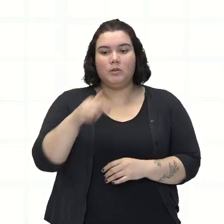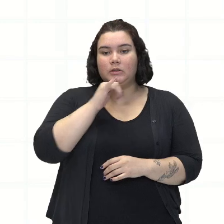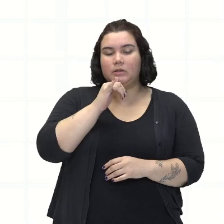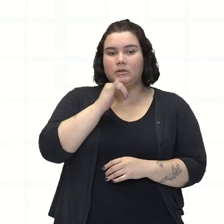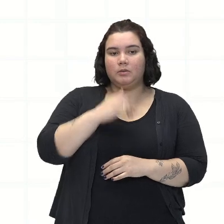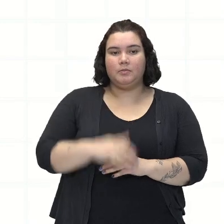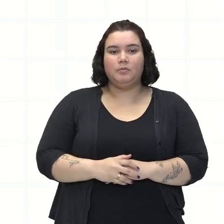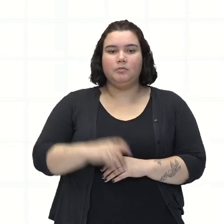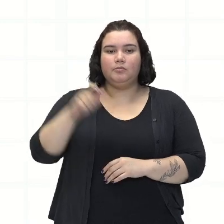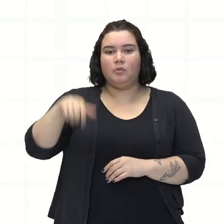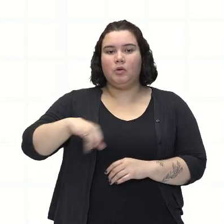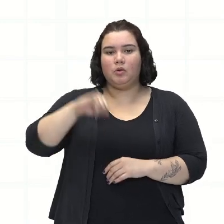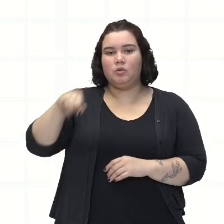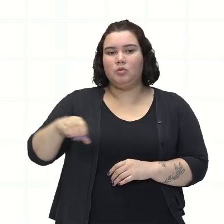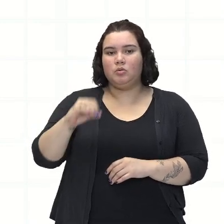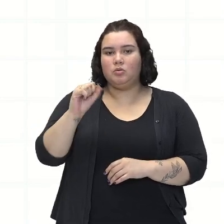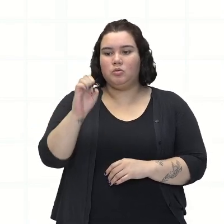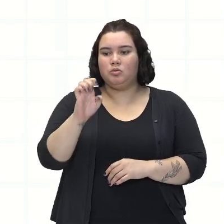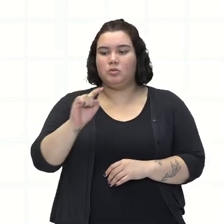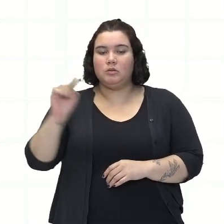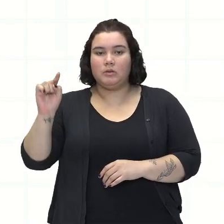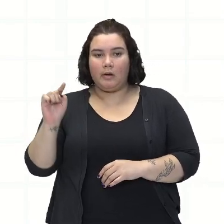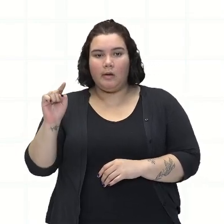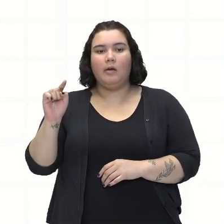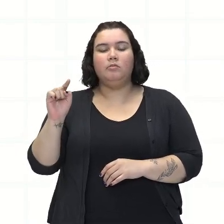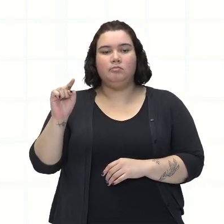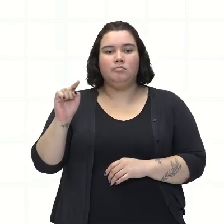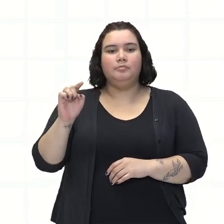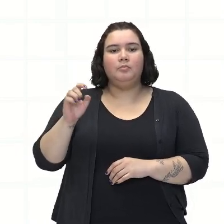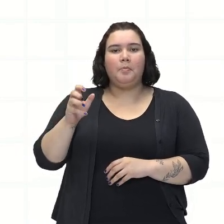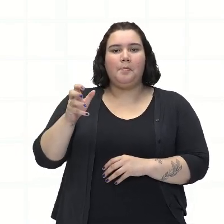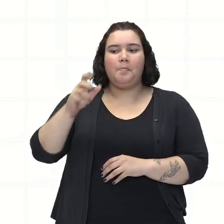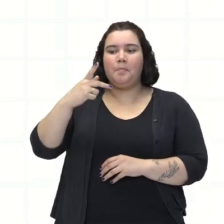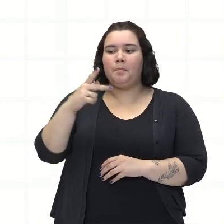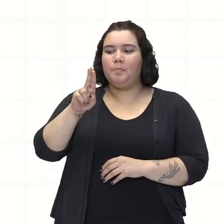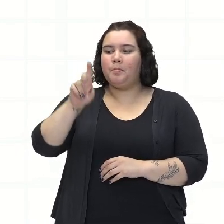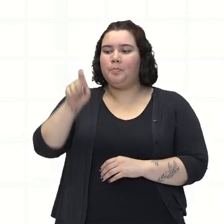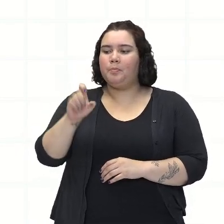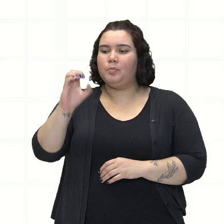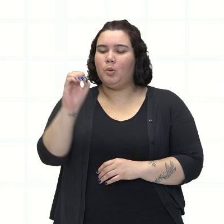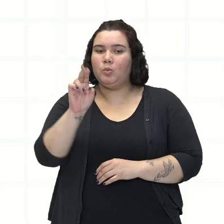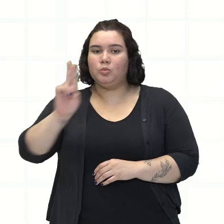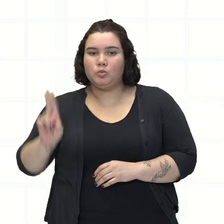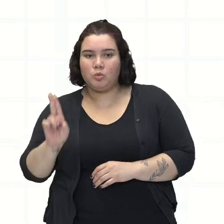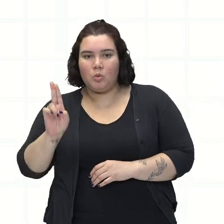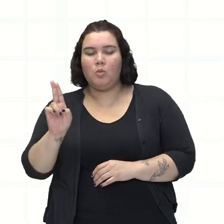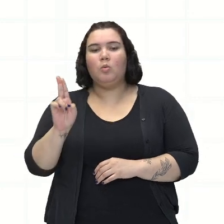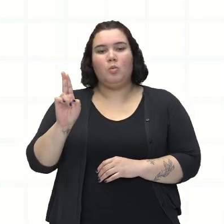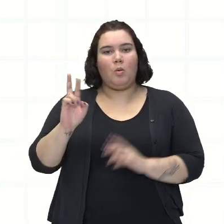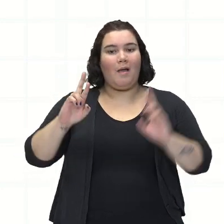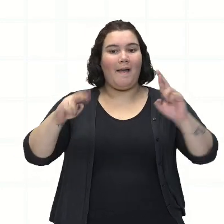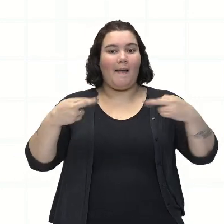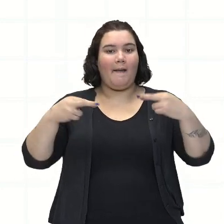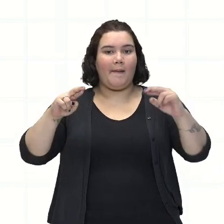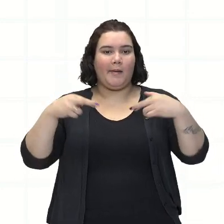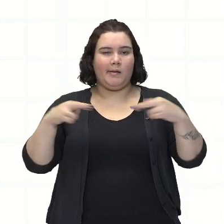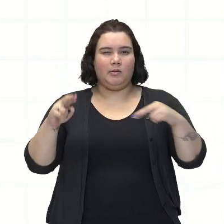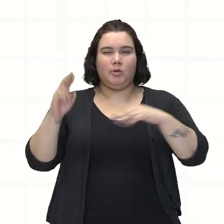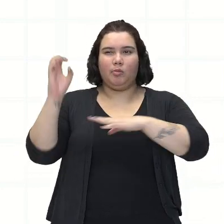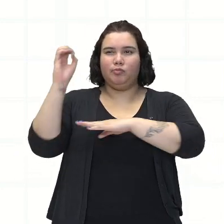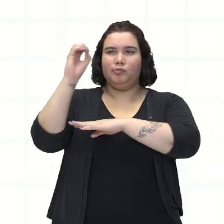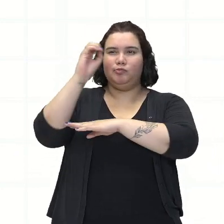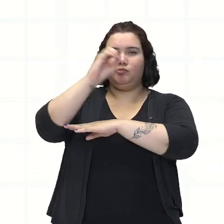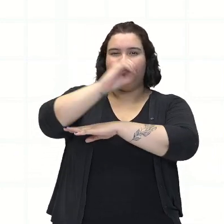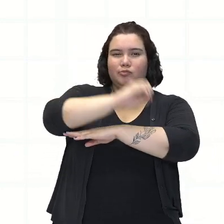José puxou a rede no fim da tarde. Então, quem está fazendo a ação de puxar a rede no fim